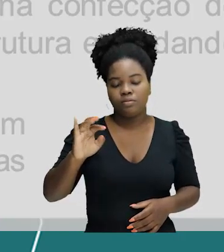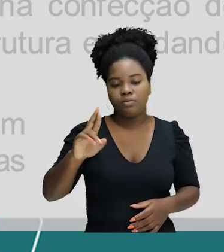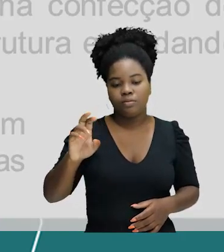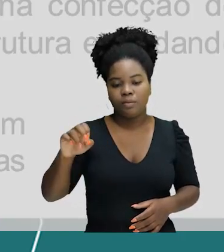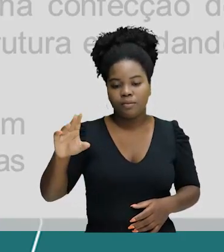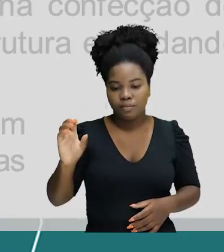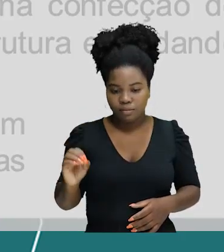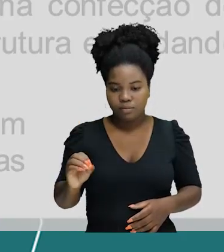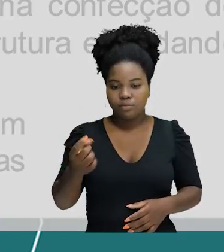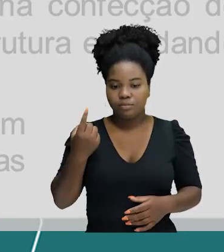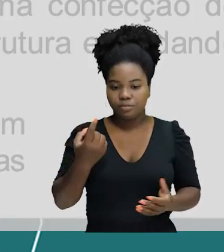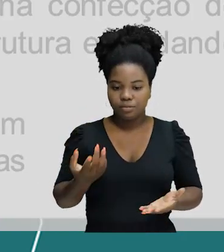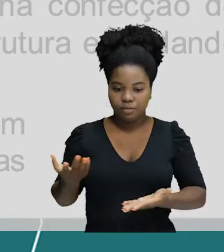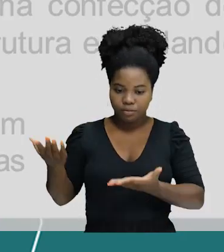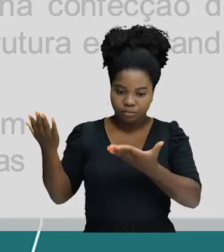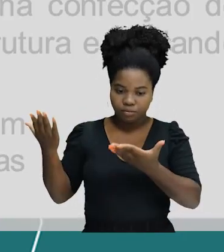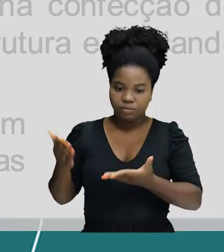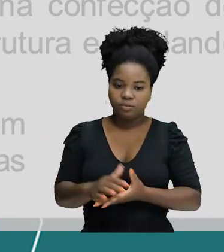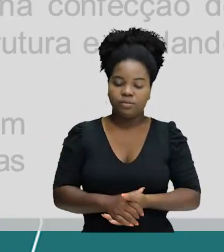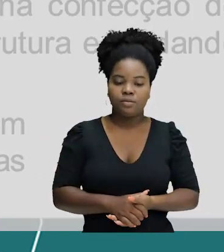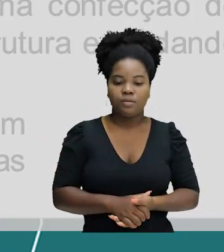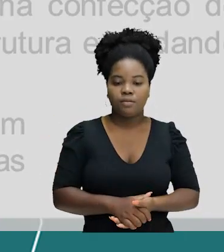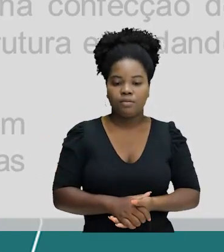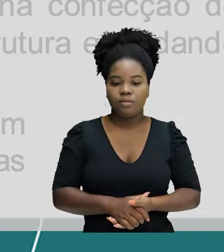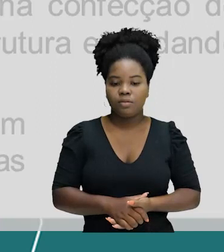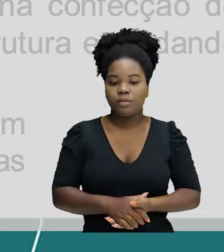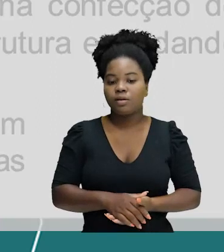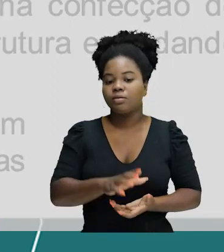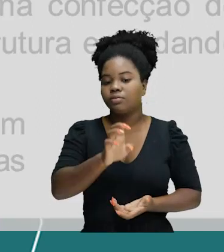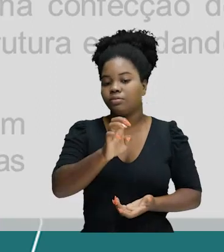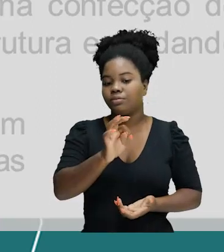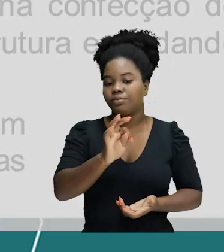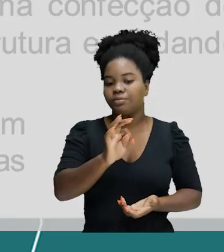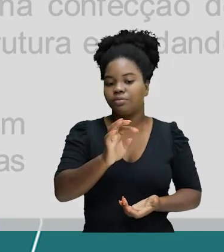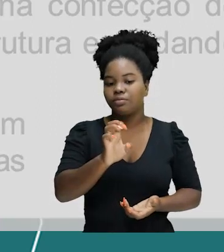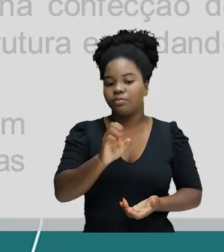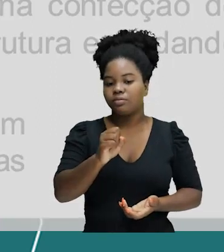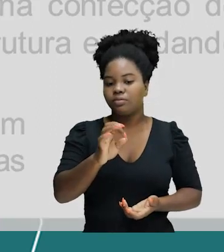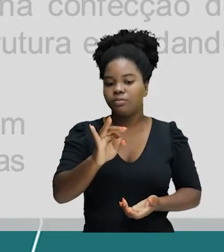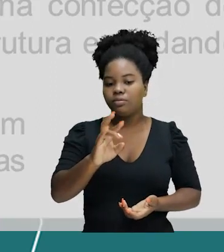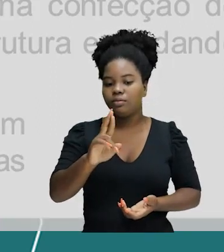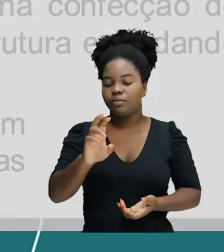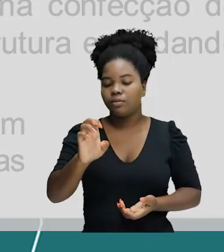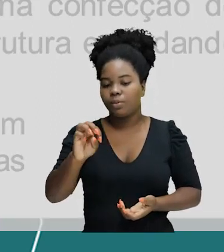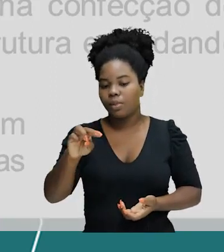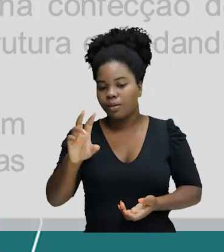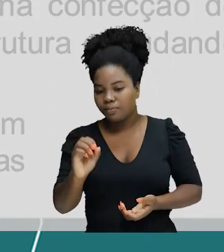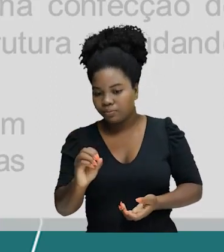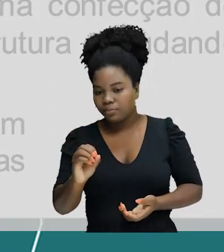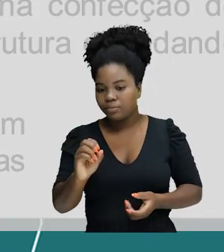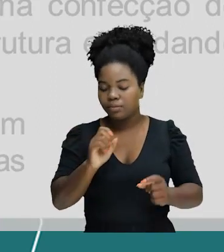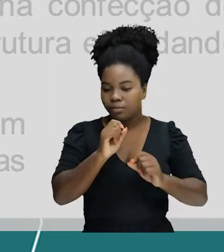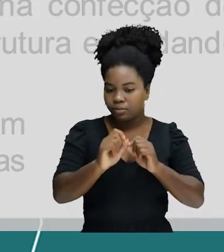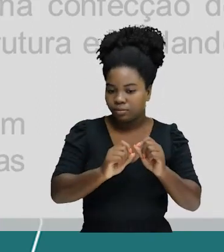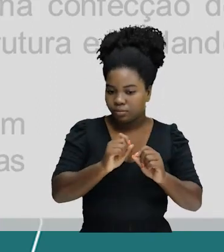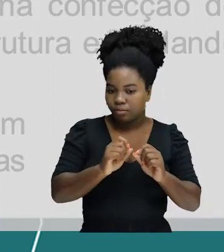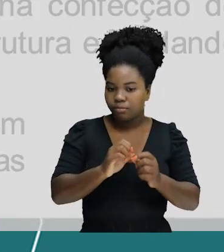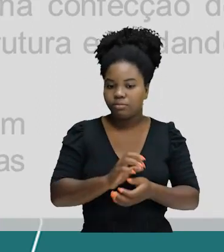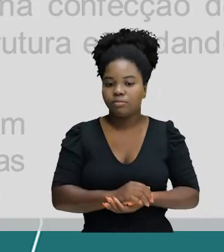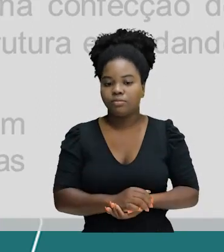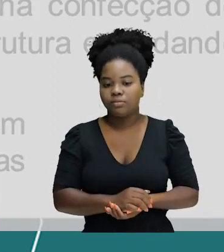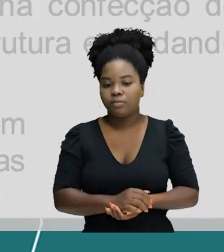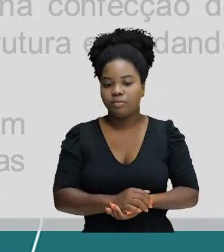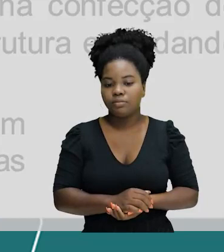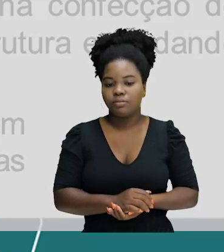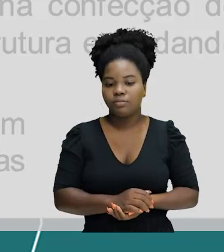poliestireno, certo? O monômero, é isso aqui, ó, é o estireno. Seria o